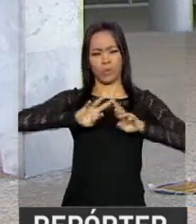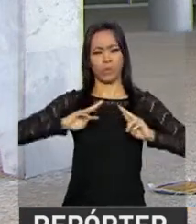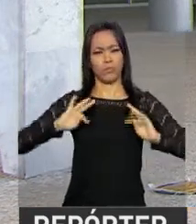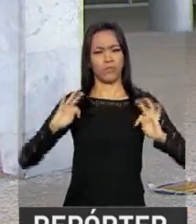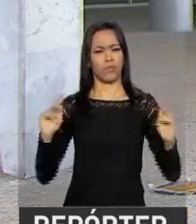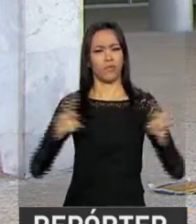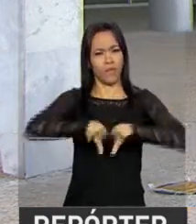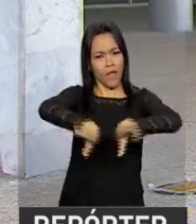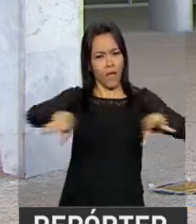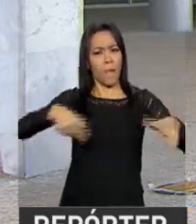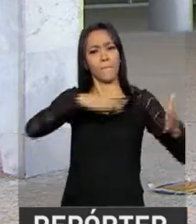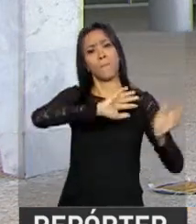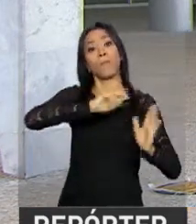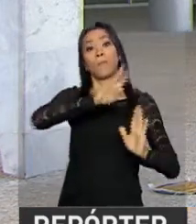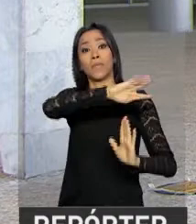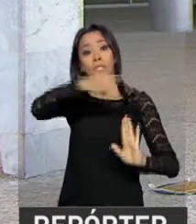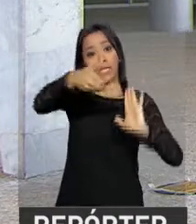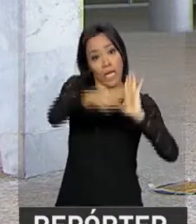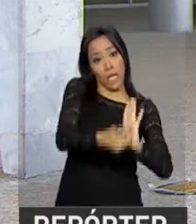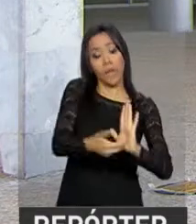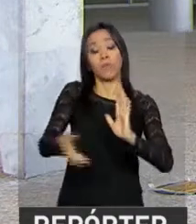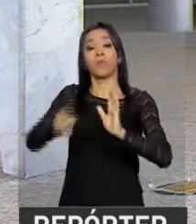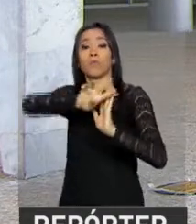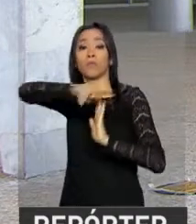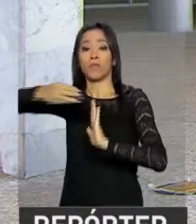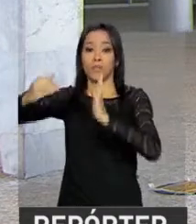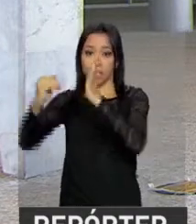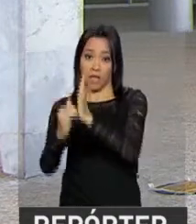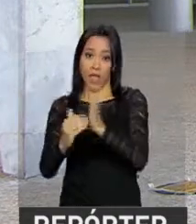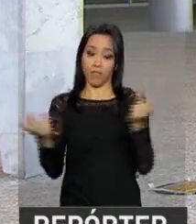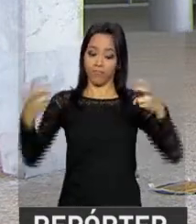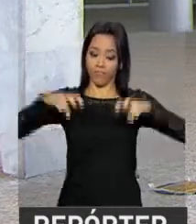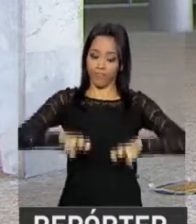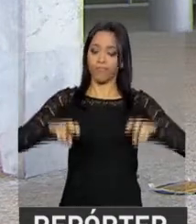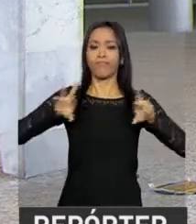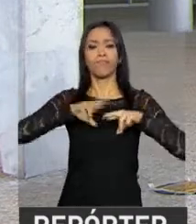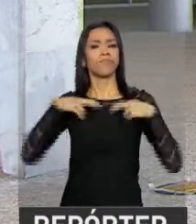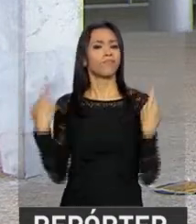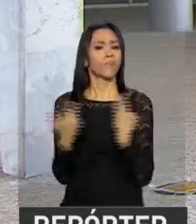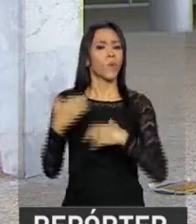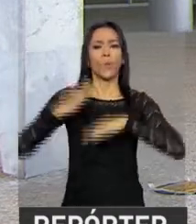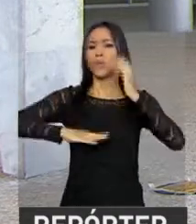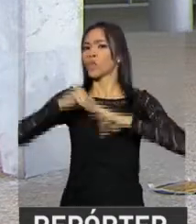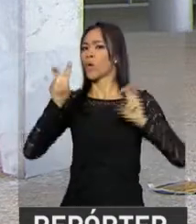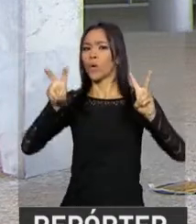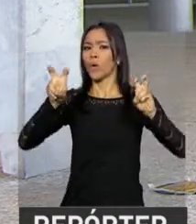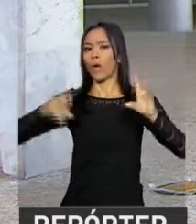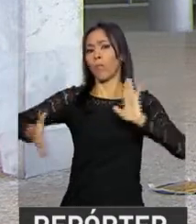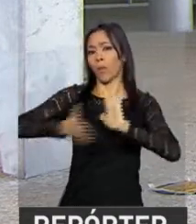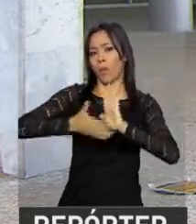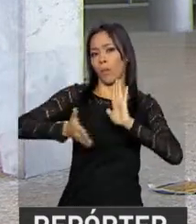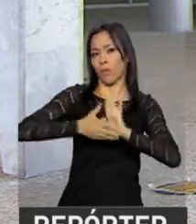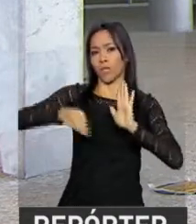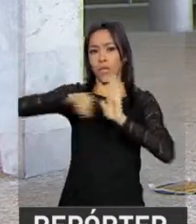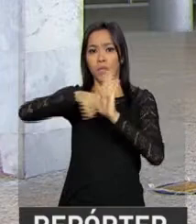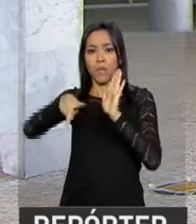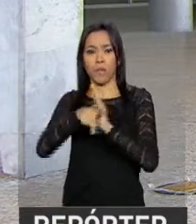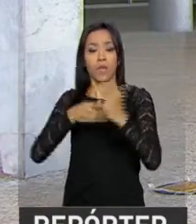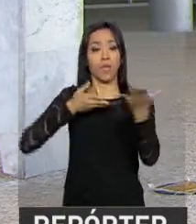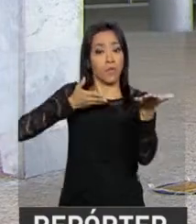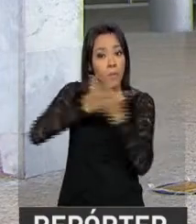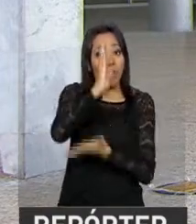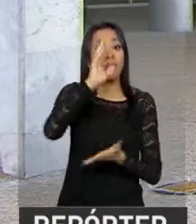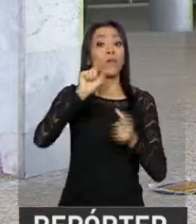os presidentes da câmara e do senado têm ministros falaram sobre a importância da aprovação da proposta de emenda à constituição que limita os gastos